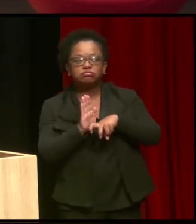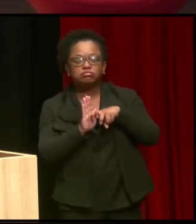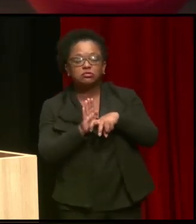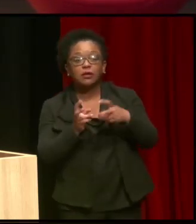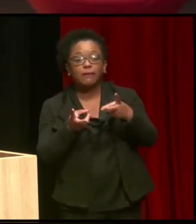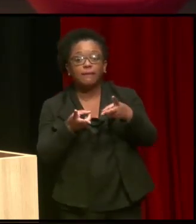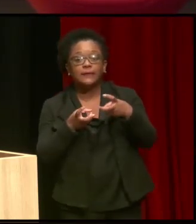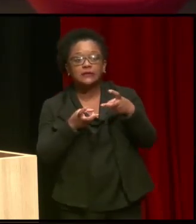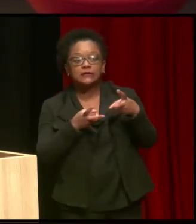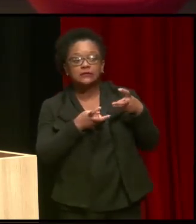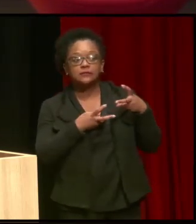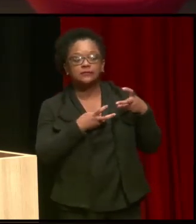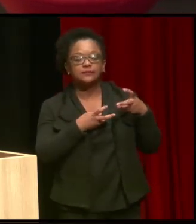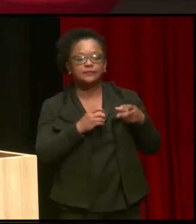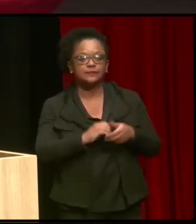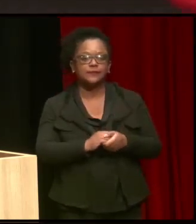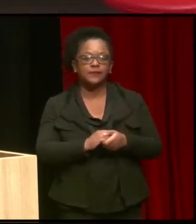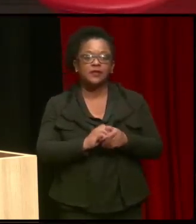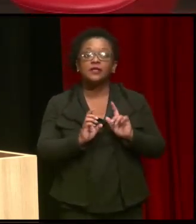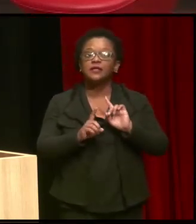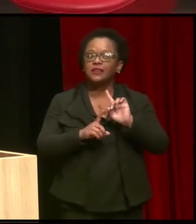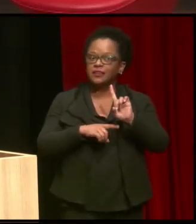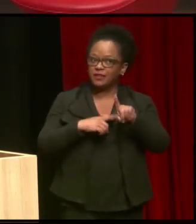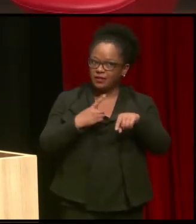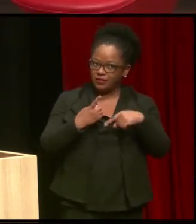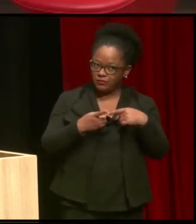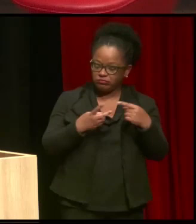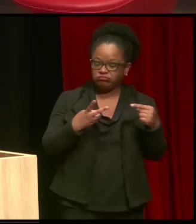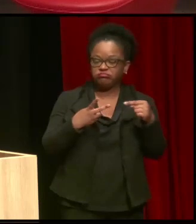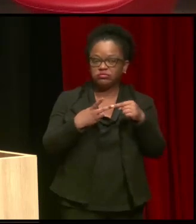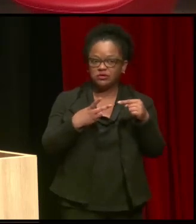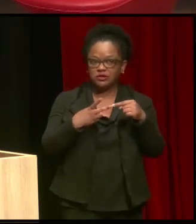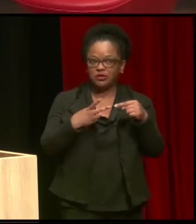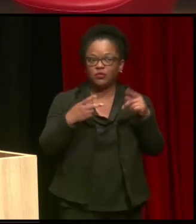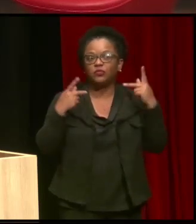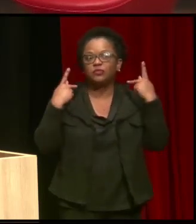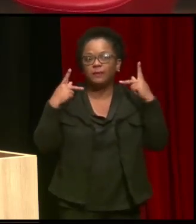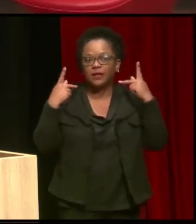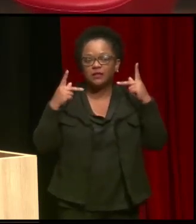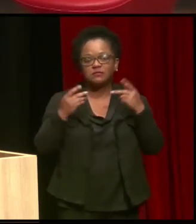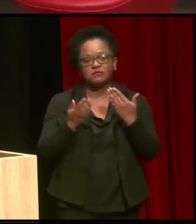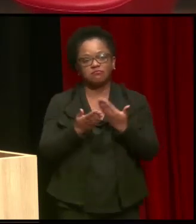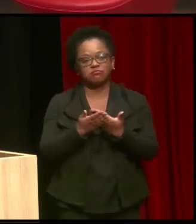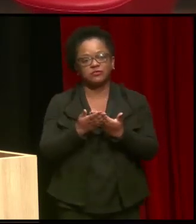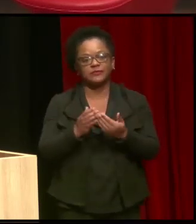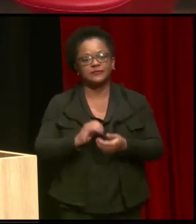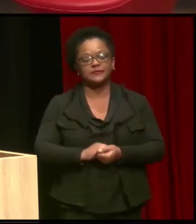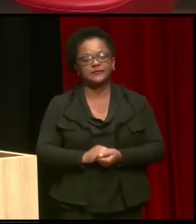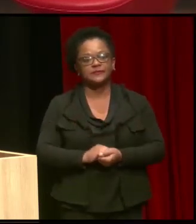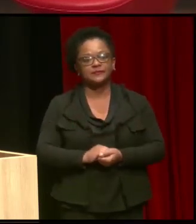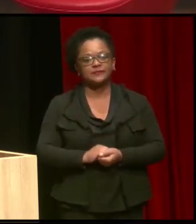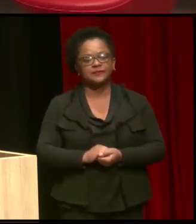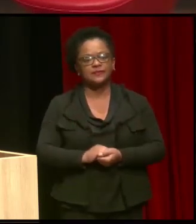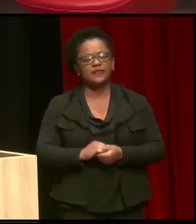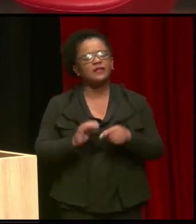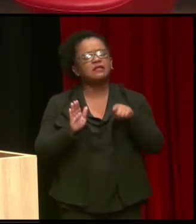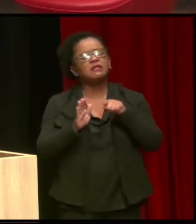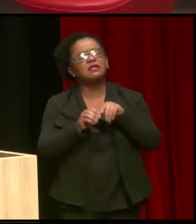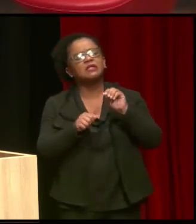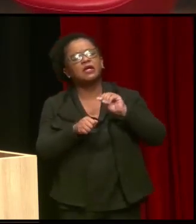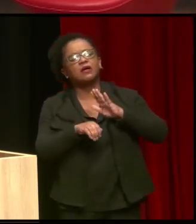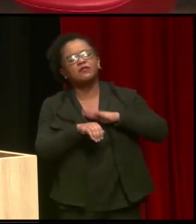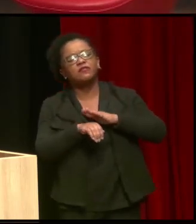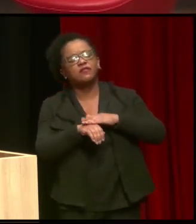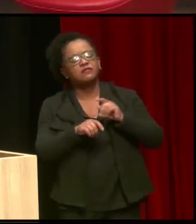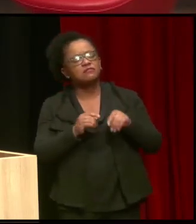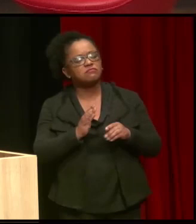segunda coisa que eu olho na igreja. Depois, eu vou ouvir a palavra de Deus. Sério mesmo. Essa, eu perguntei para meus alunos, o que vocês fazem quando entram na igreja?